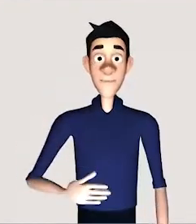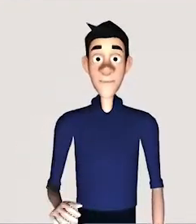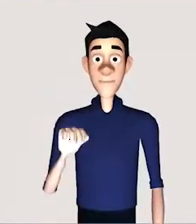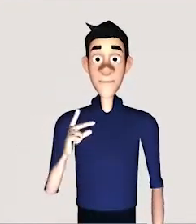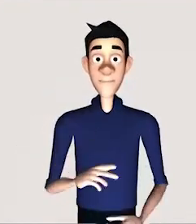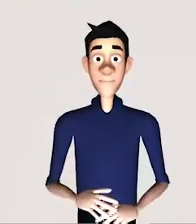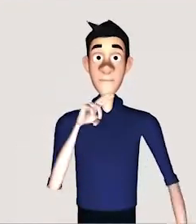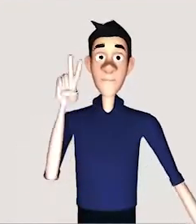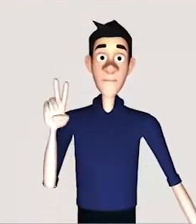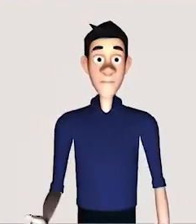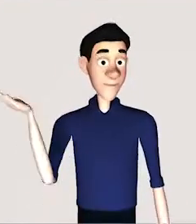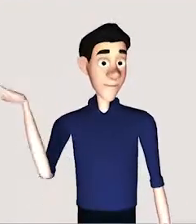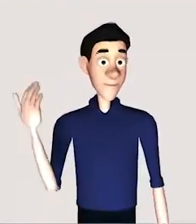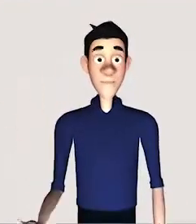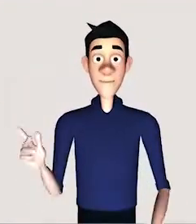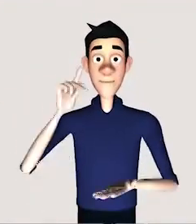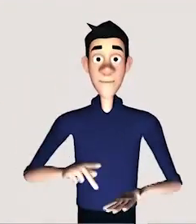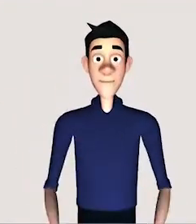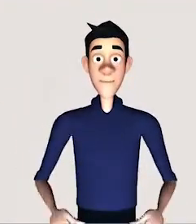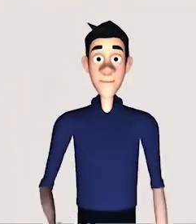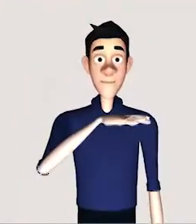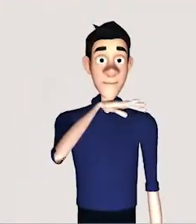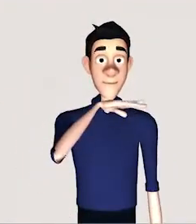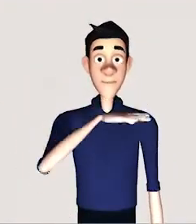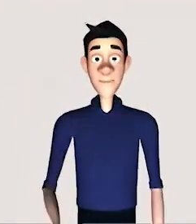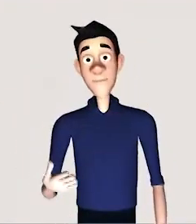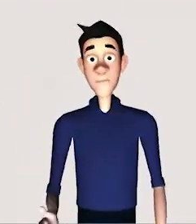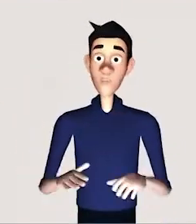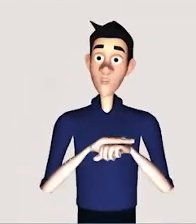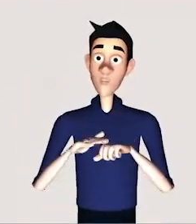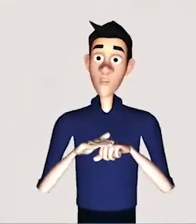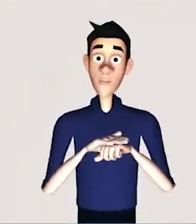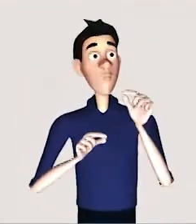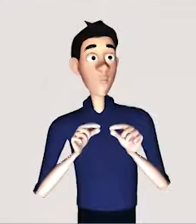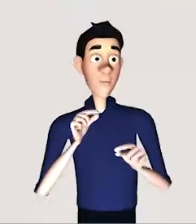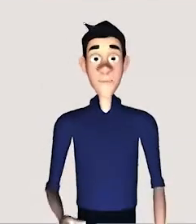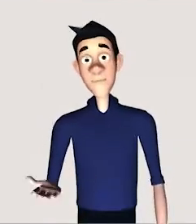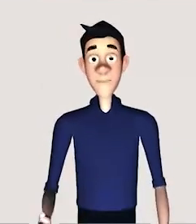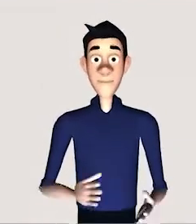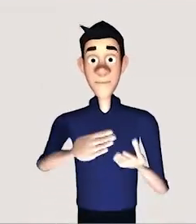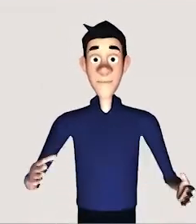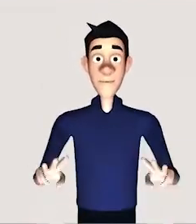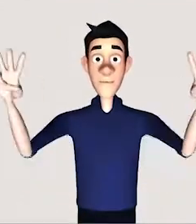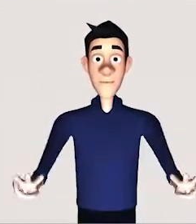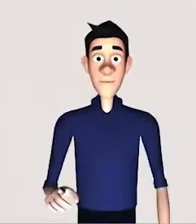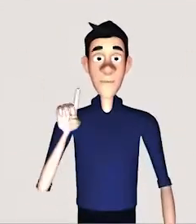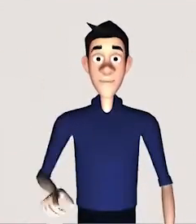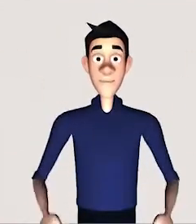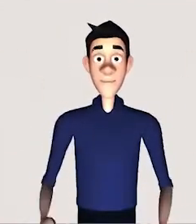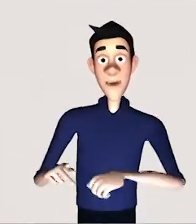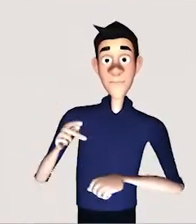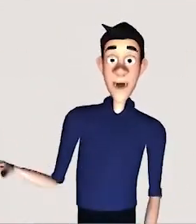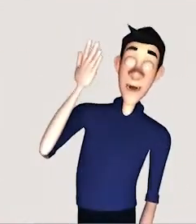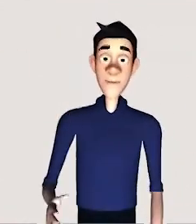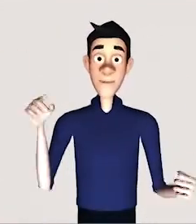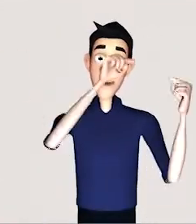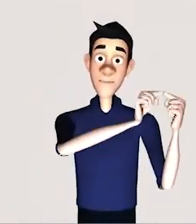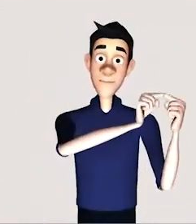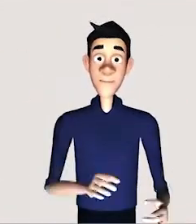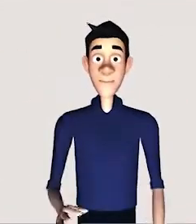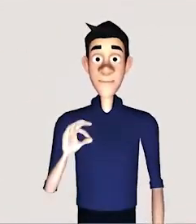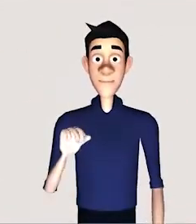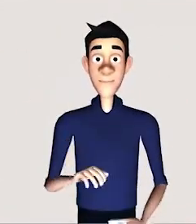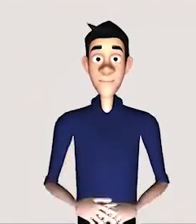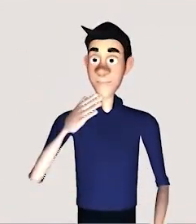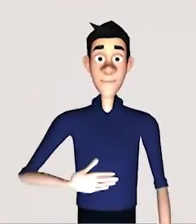precisa fazer alguma coisa com isso que você conseguiu. Então, você tem que, todo esse arcabouço de conhecimento adquirido tem que ser aplicado